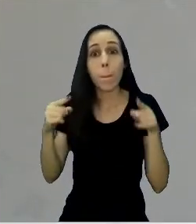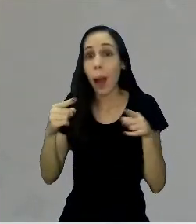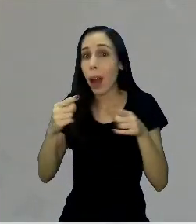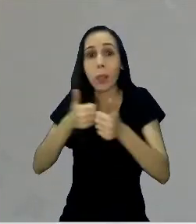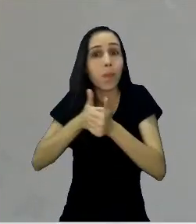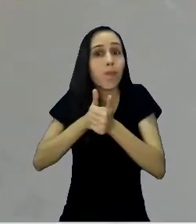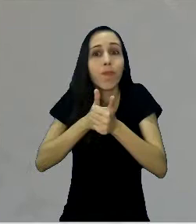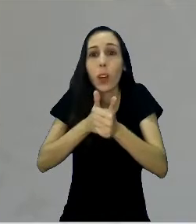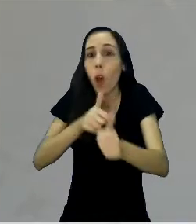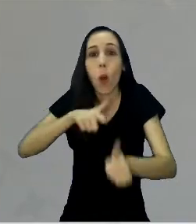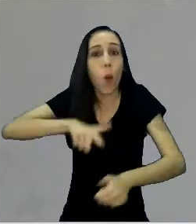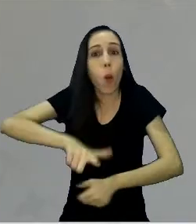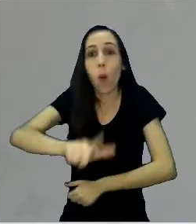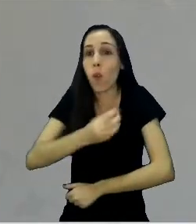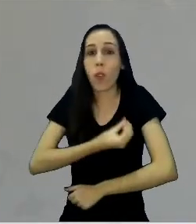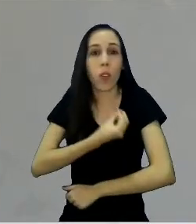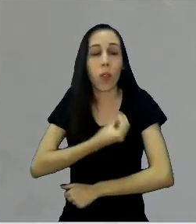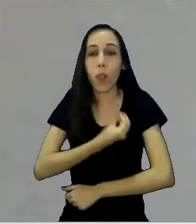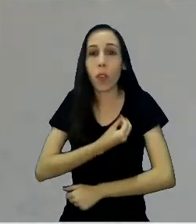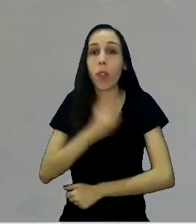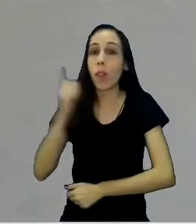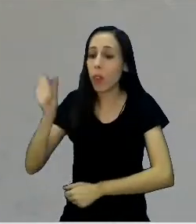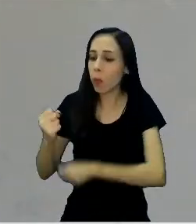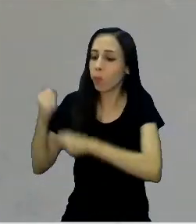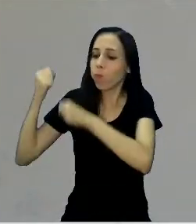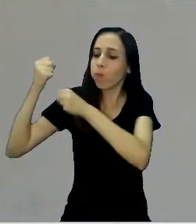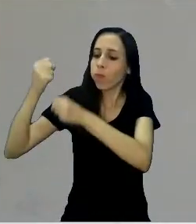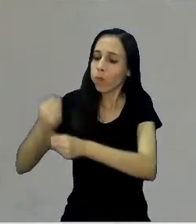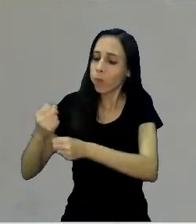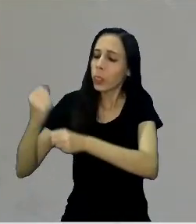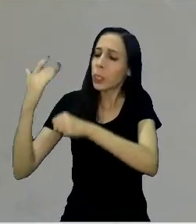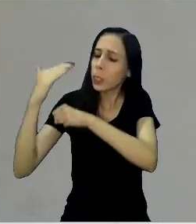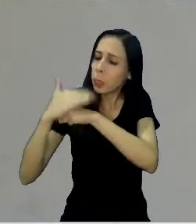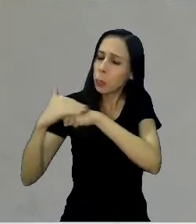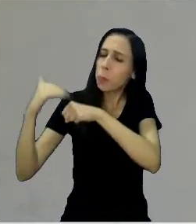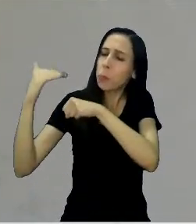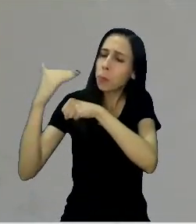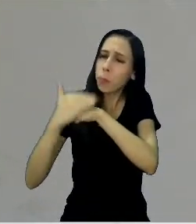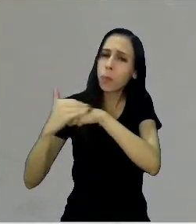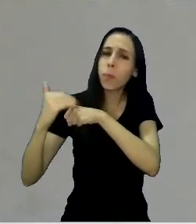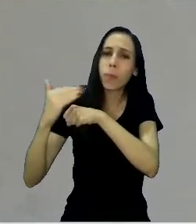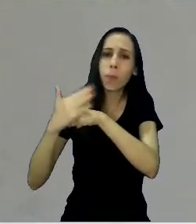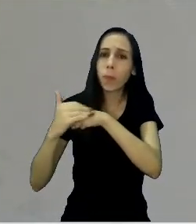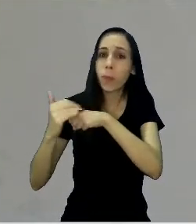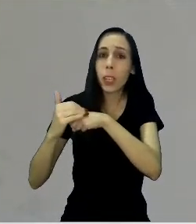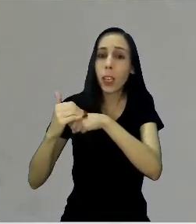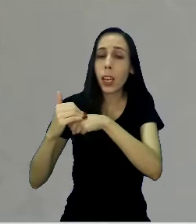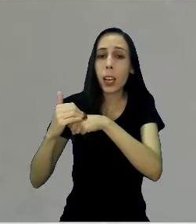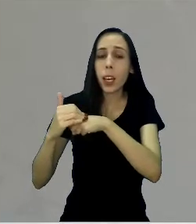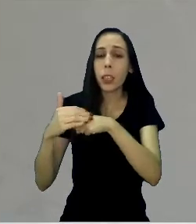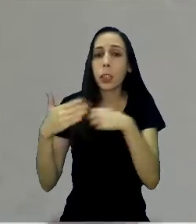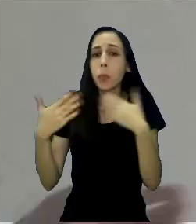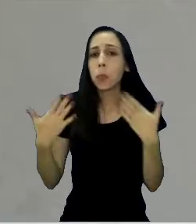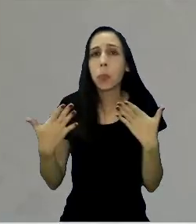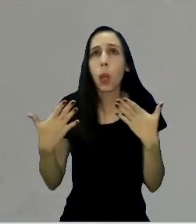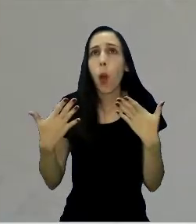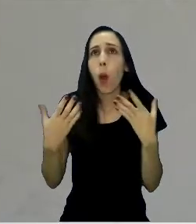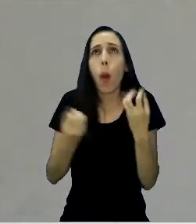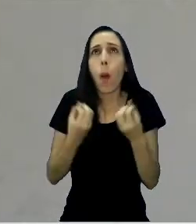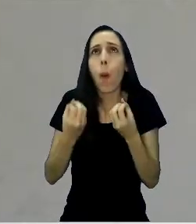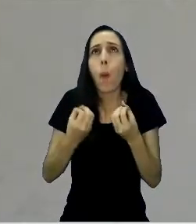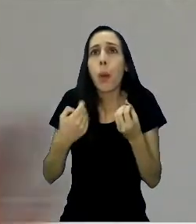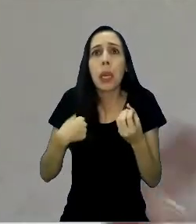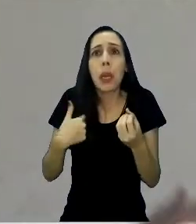acompanha, e com o seu bastão e com o seu cajado me conforta, de modo que eu